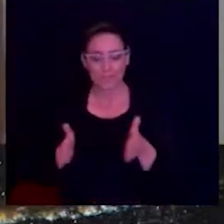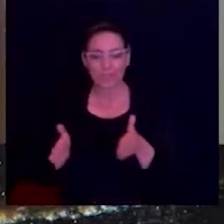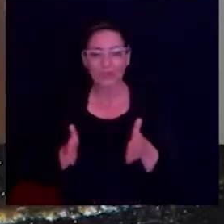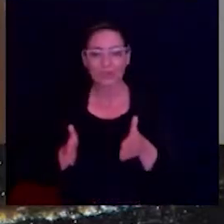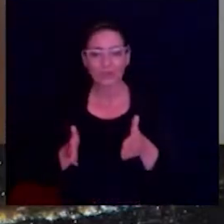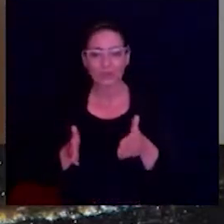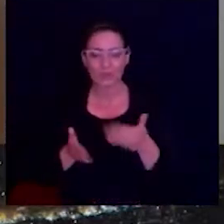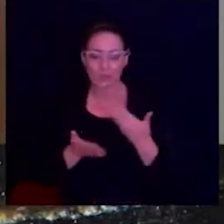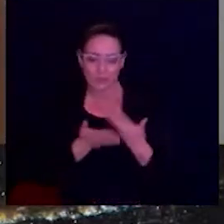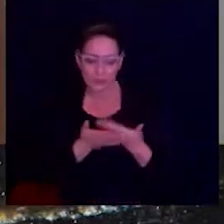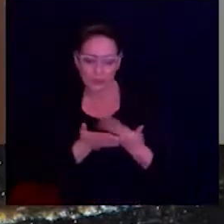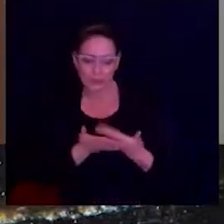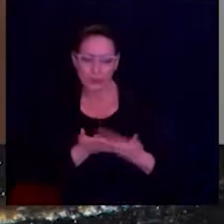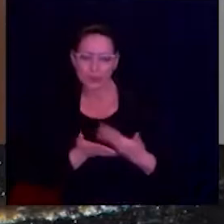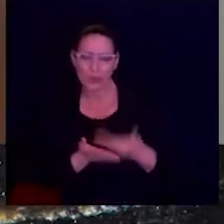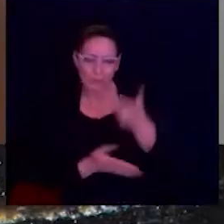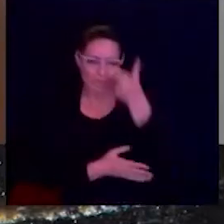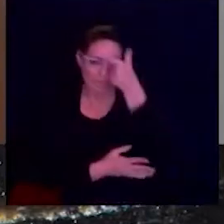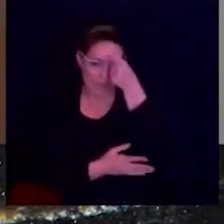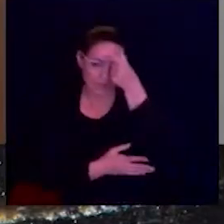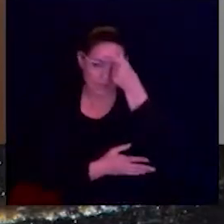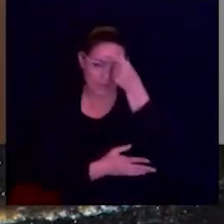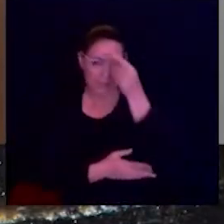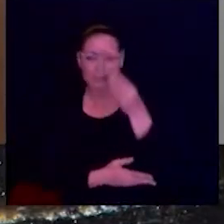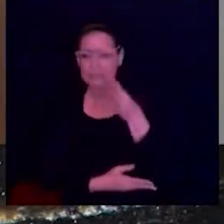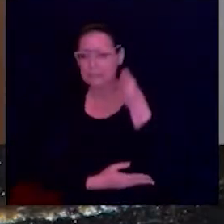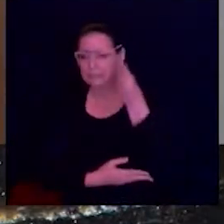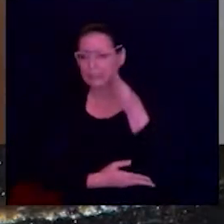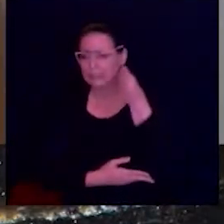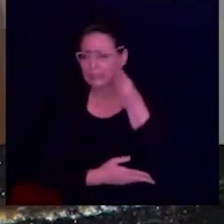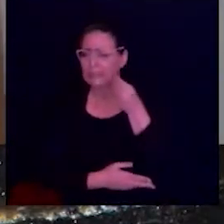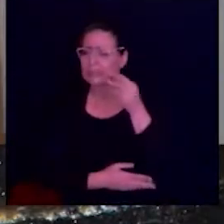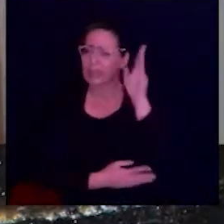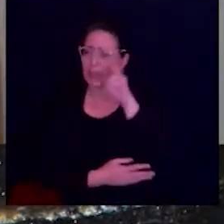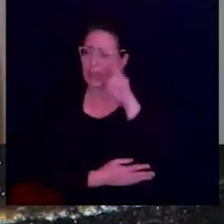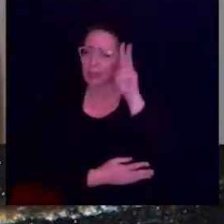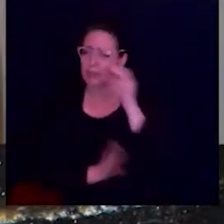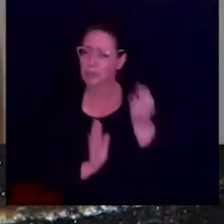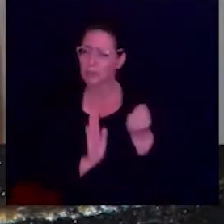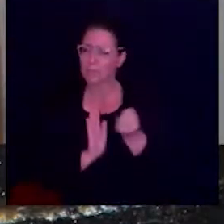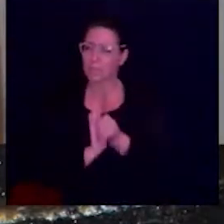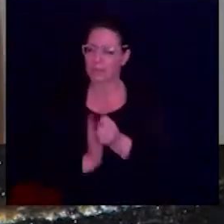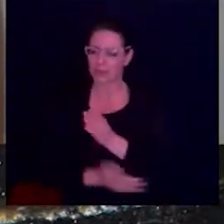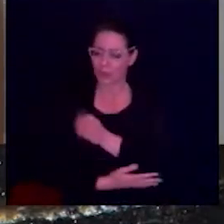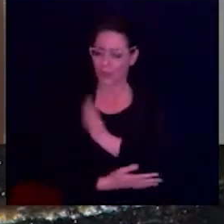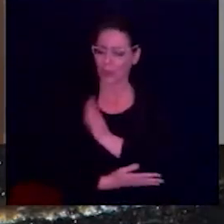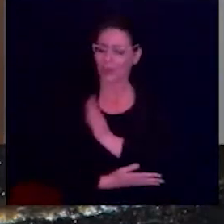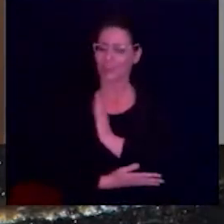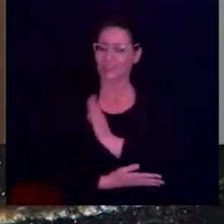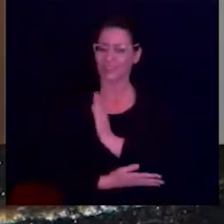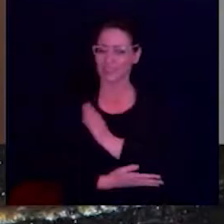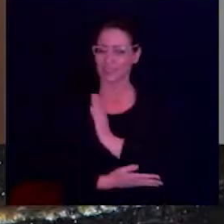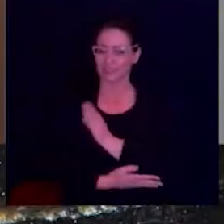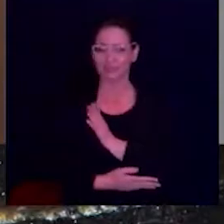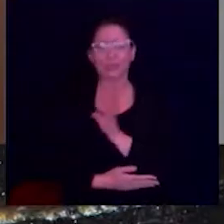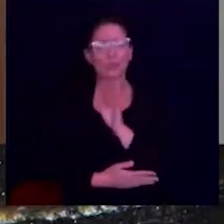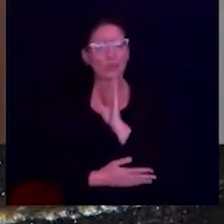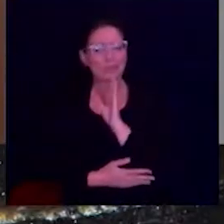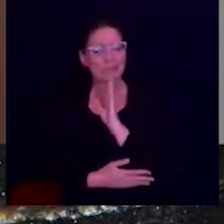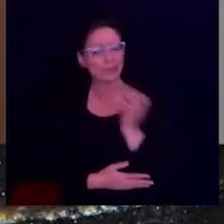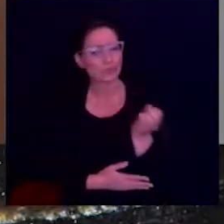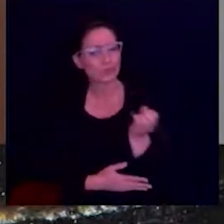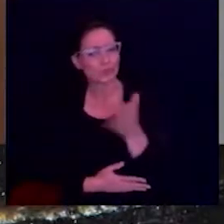passamos por experiências que ficarão guardadas em nossas memórias e em nossos corações. Conhecemos um novo